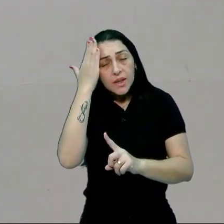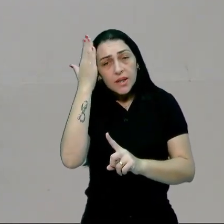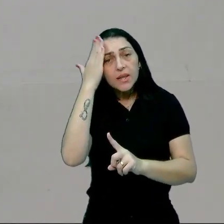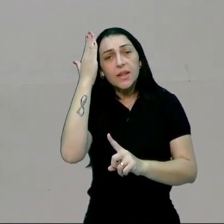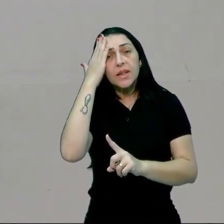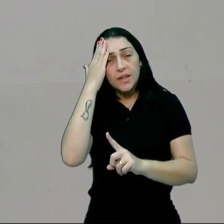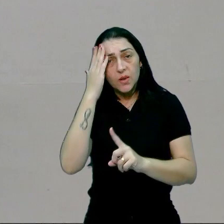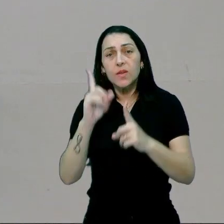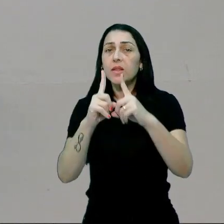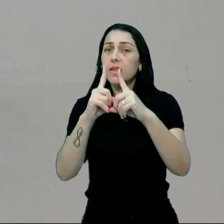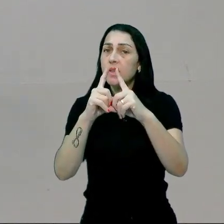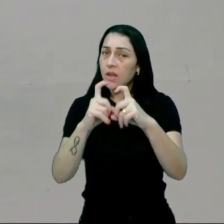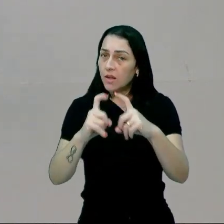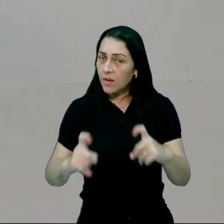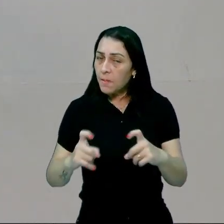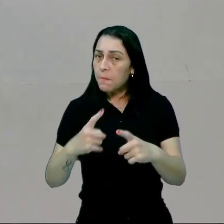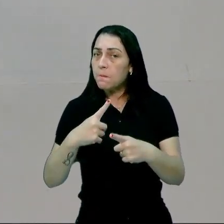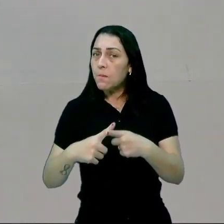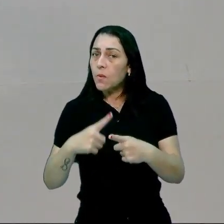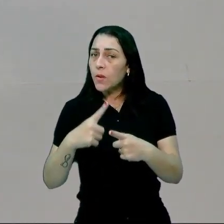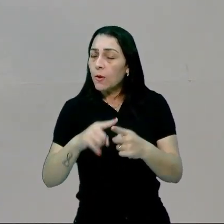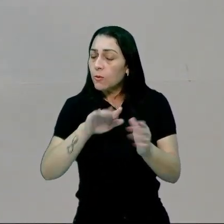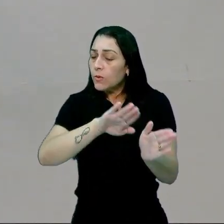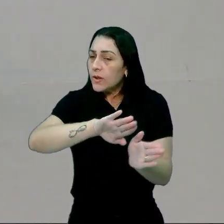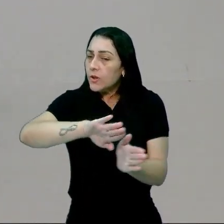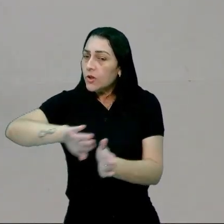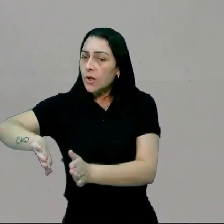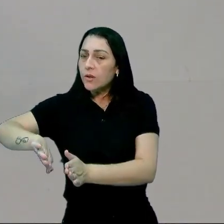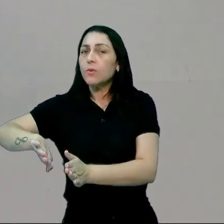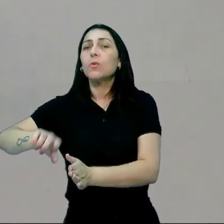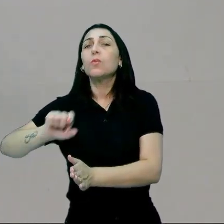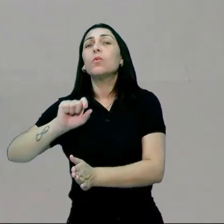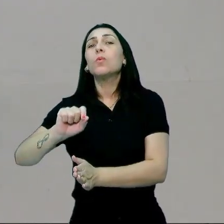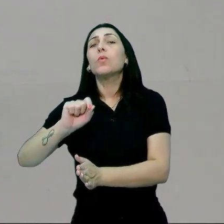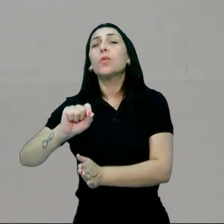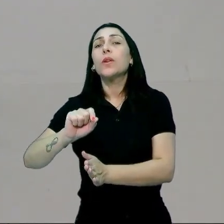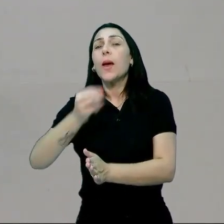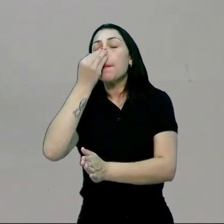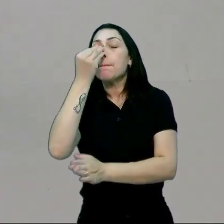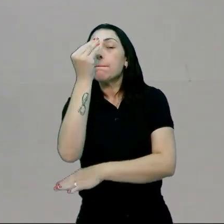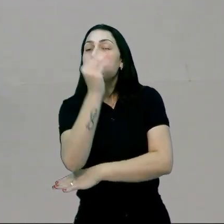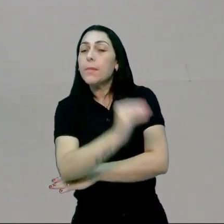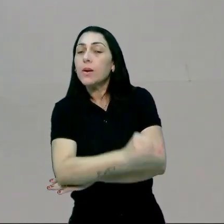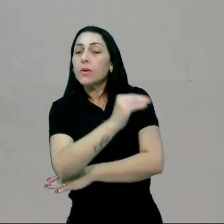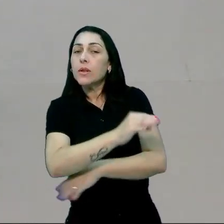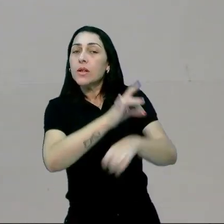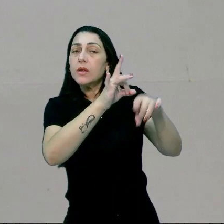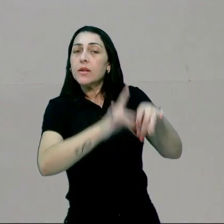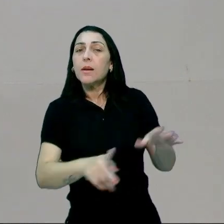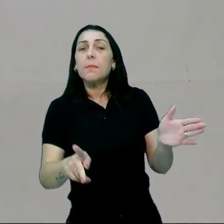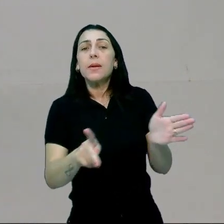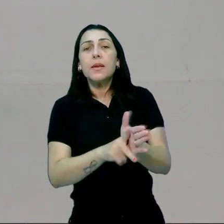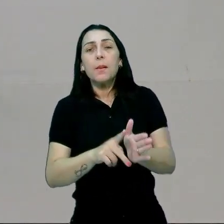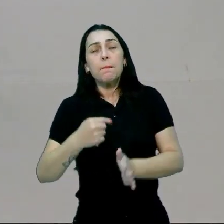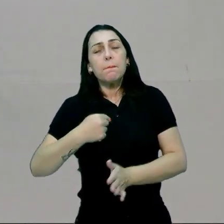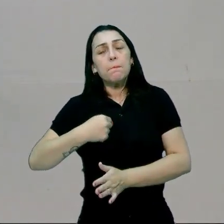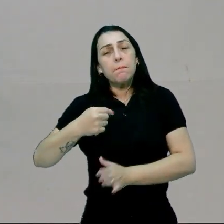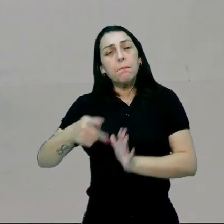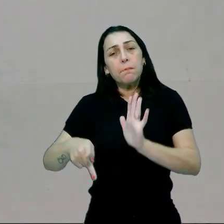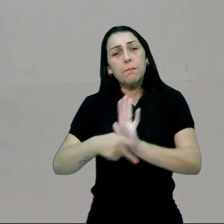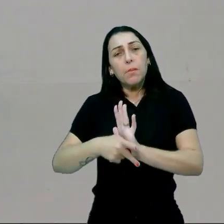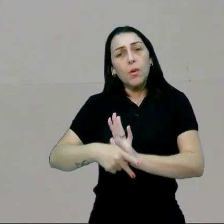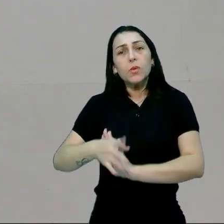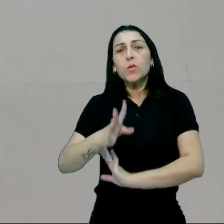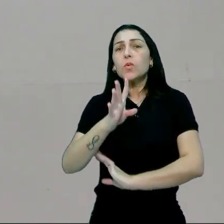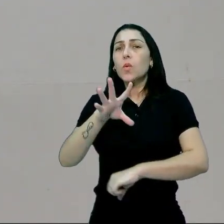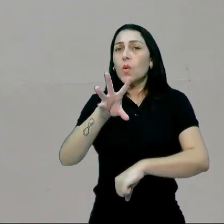ele cientificamente, é porque eu estou deixando de lado, eu estou abandonando as minhas pré-noções, os